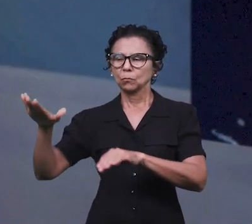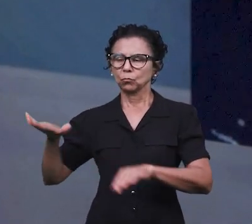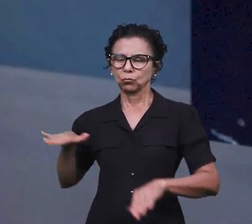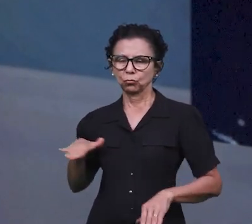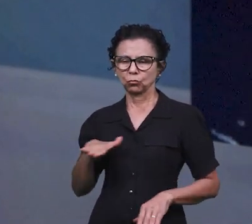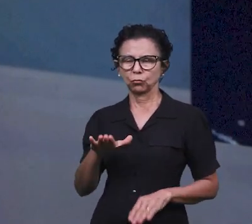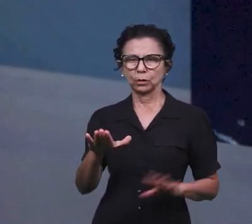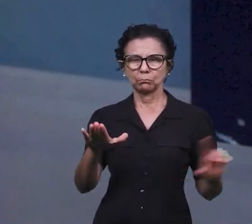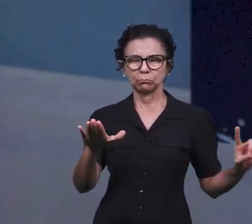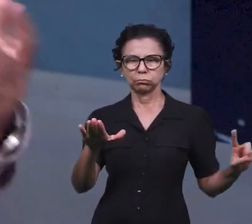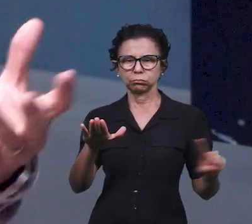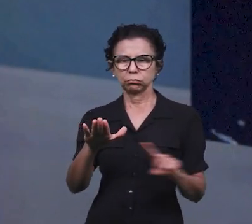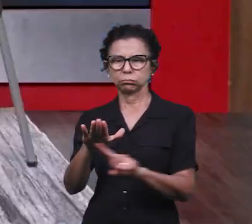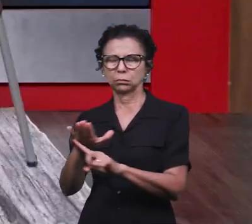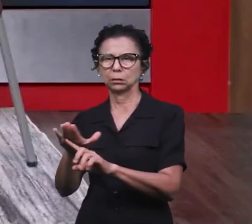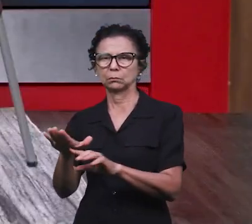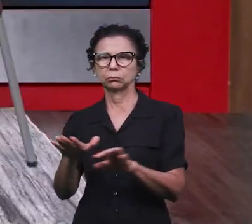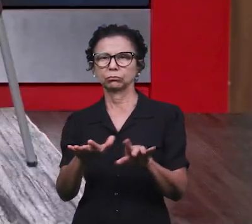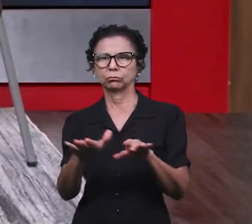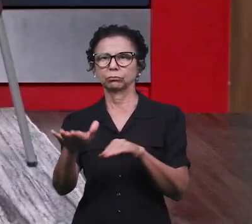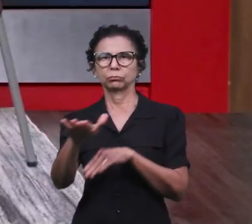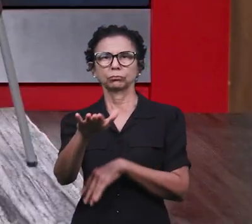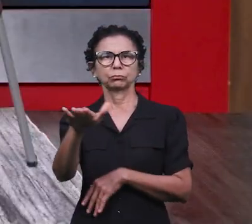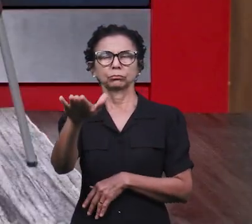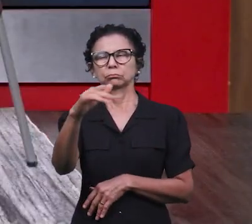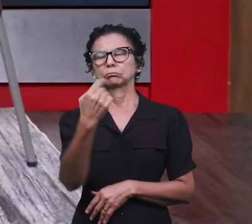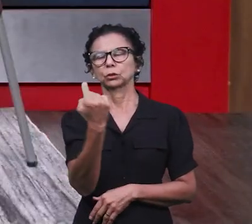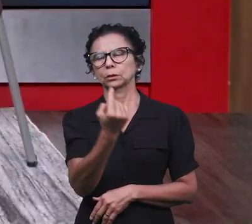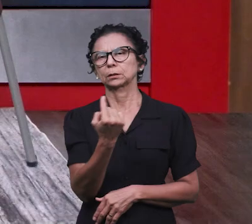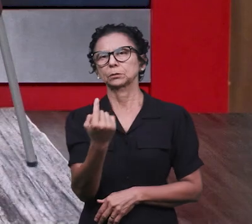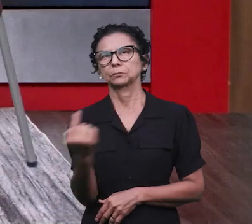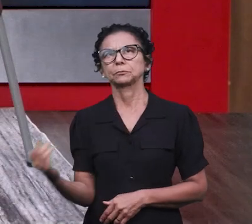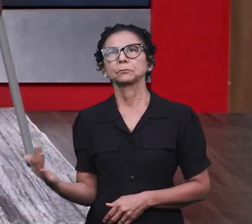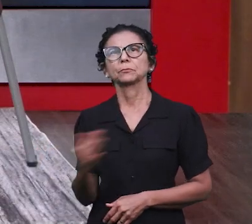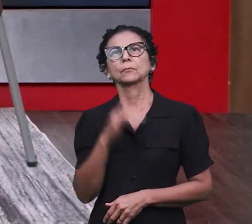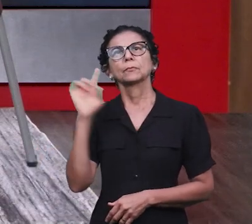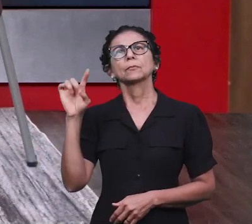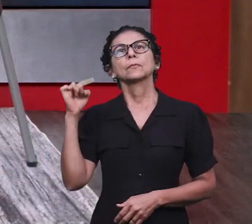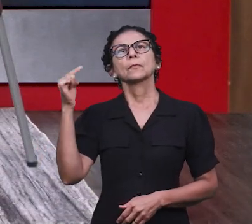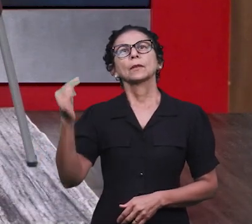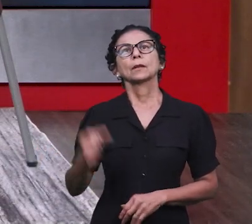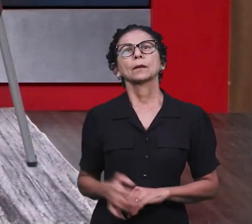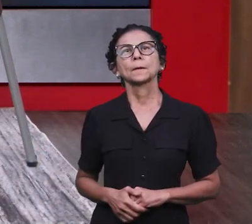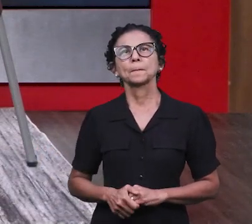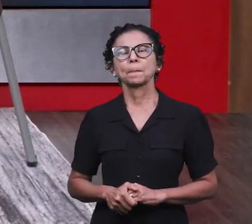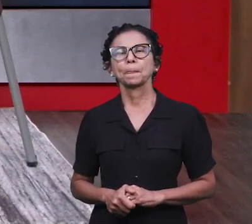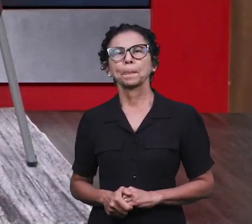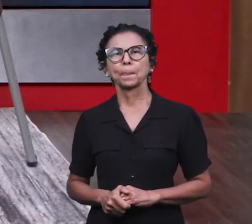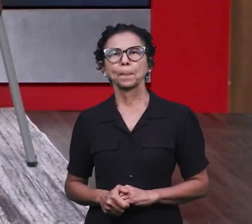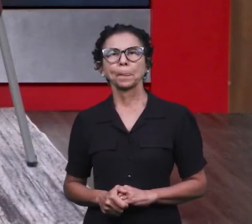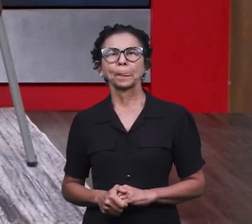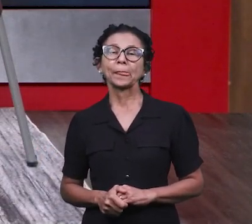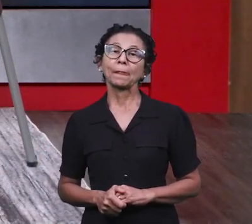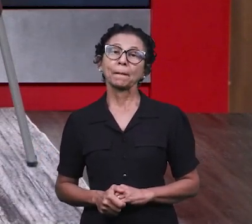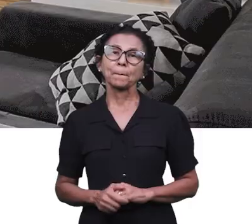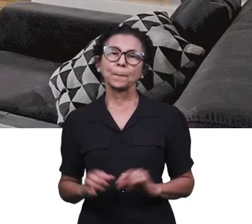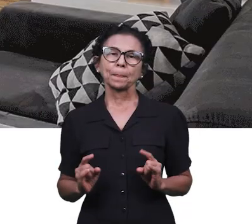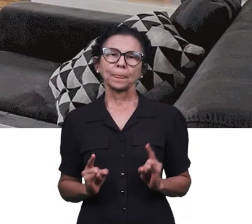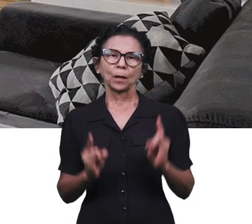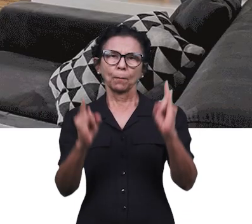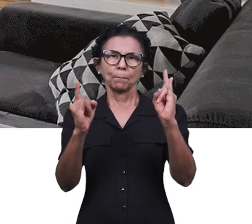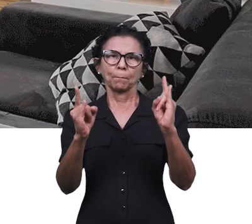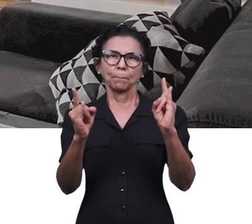algum local, né? Tem outros exemplos aí, podemos passar para o próximo. Aqui é o exemplo de Smart Home,